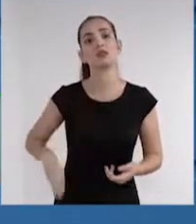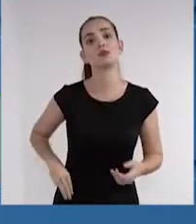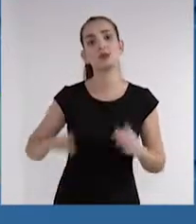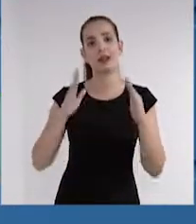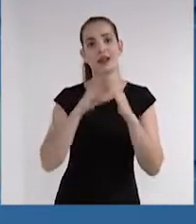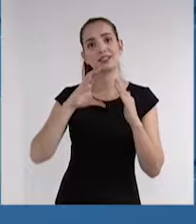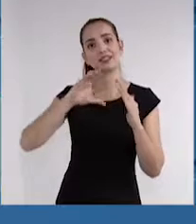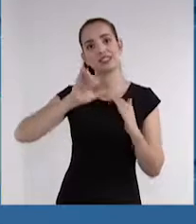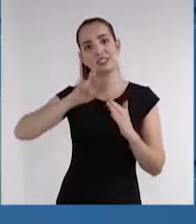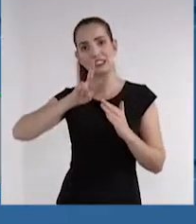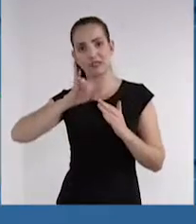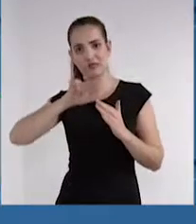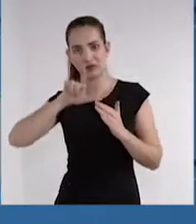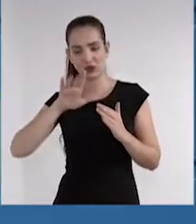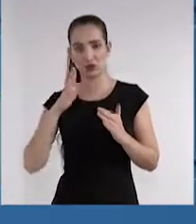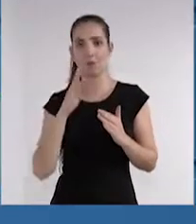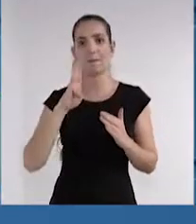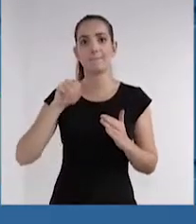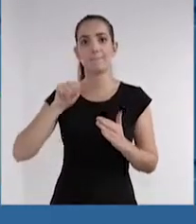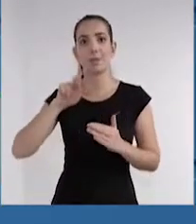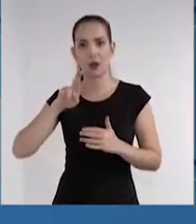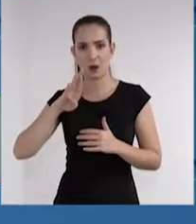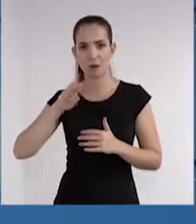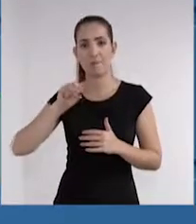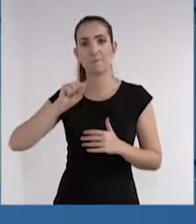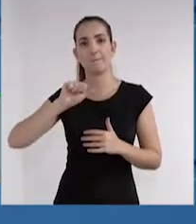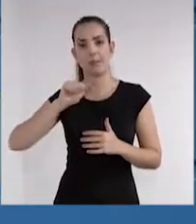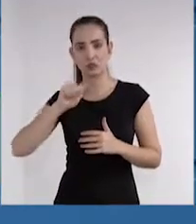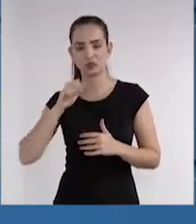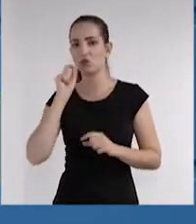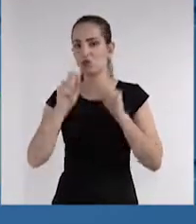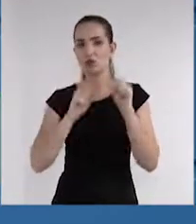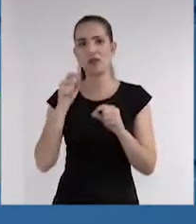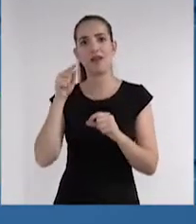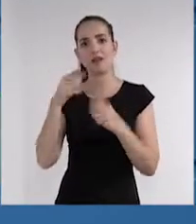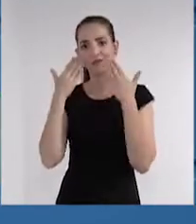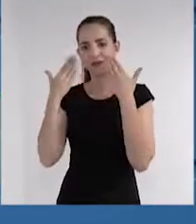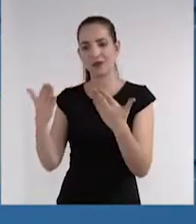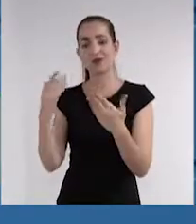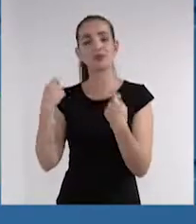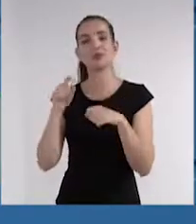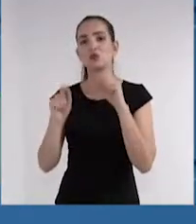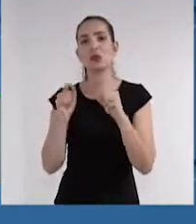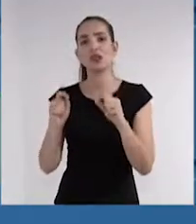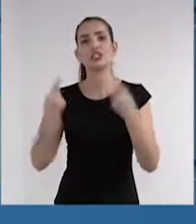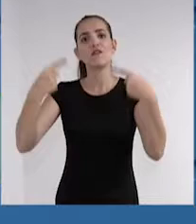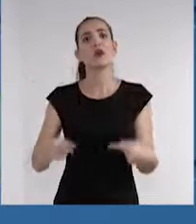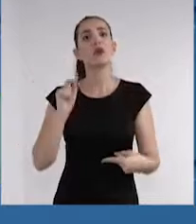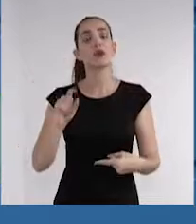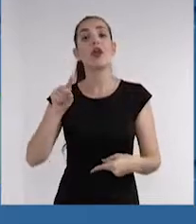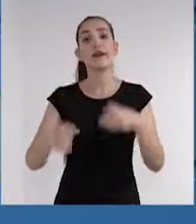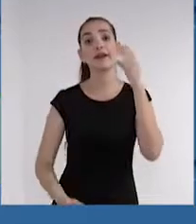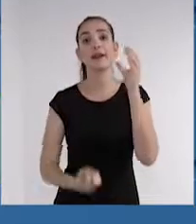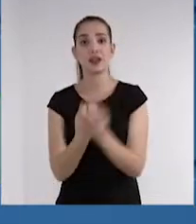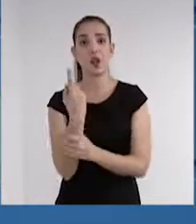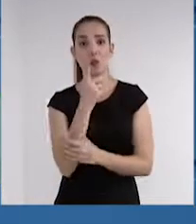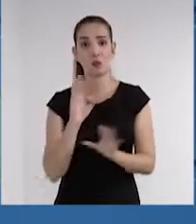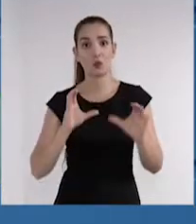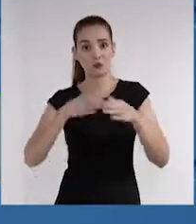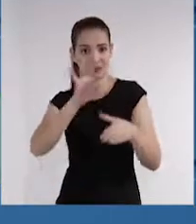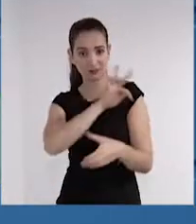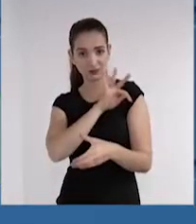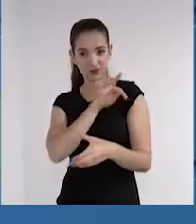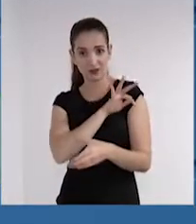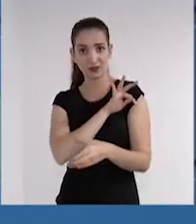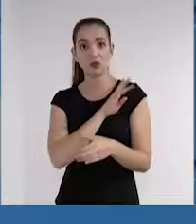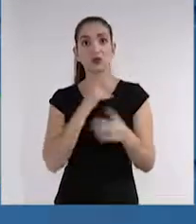lá. E eu chamo Vossa Excelência para ir lá ver, como desafio Vossa Excelência para criar uma comissão, e nós irmos na Itamaraty. E